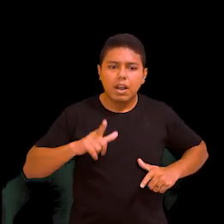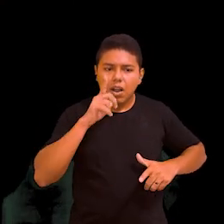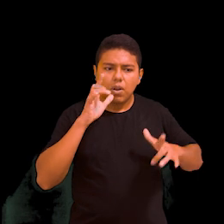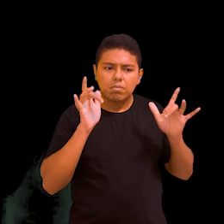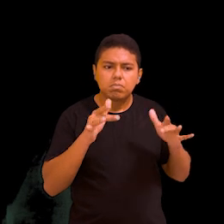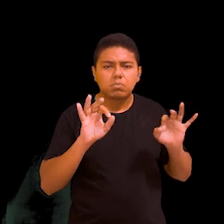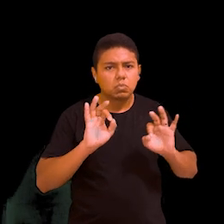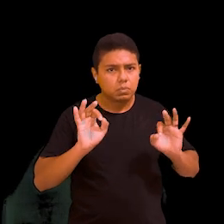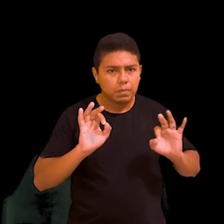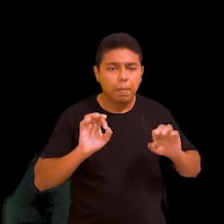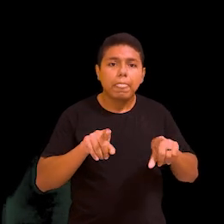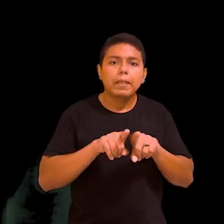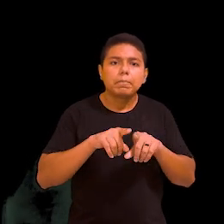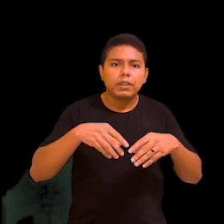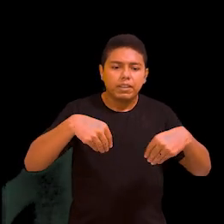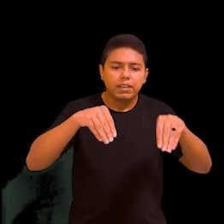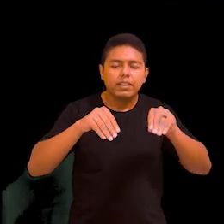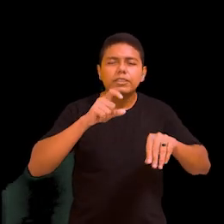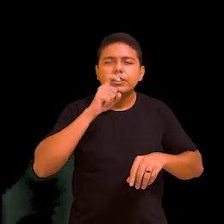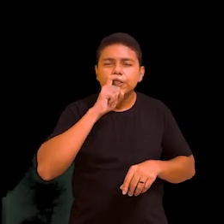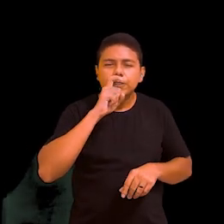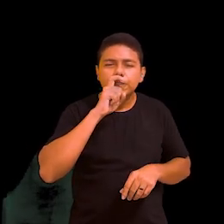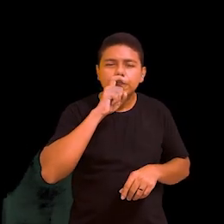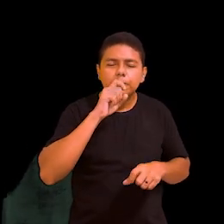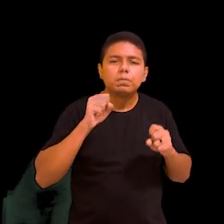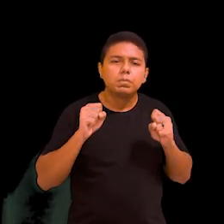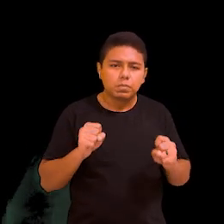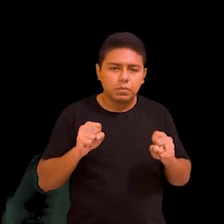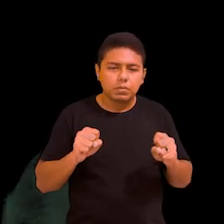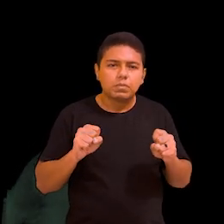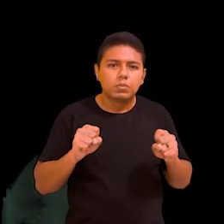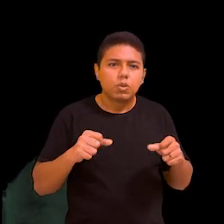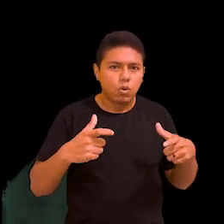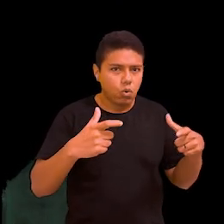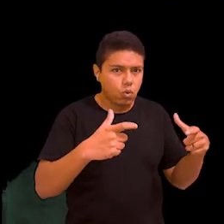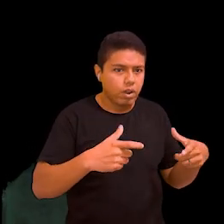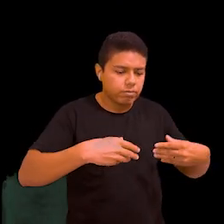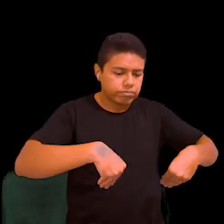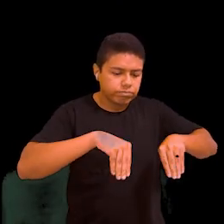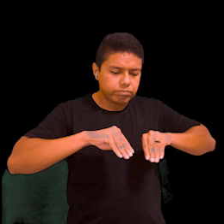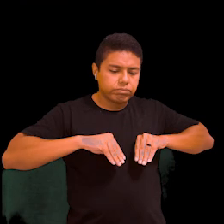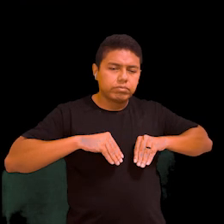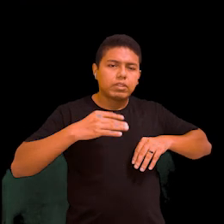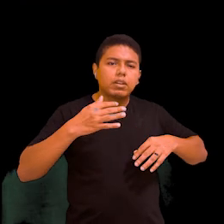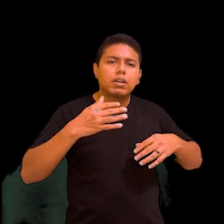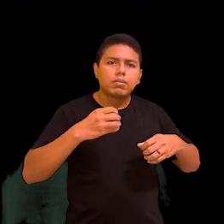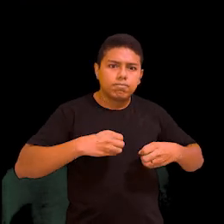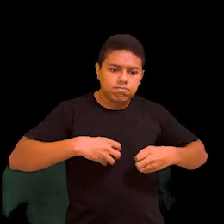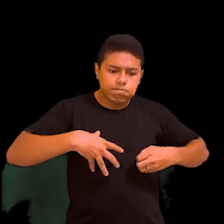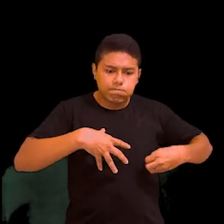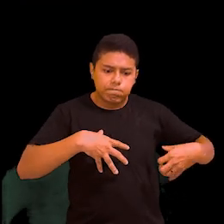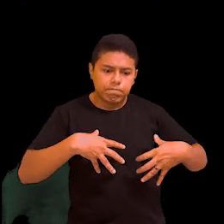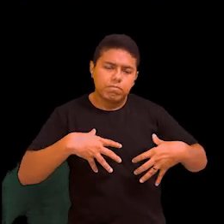seca. Pode-se realizar compressas geladas que elas podem ser aplicadas nessa